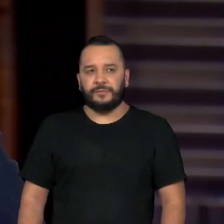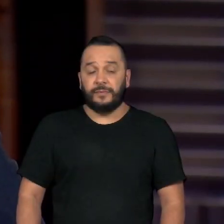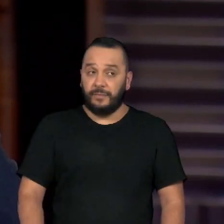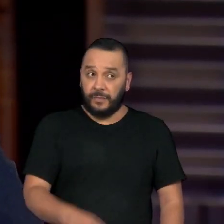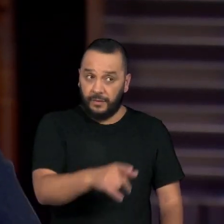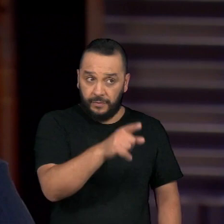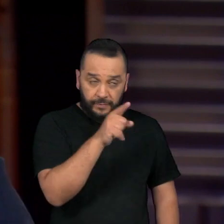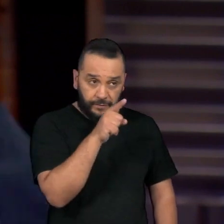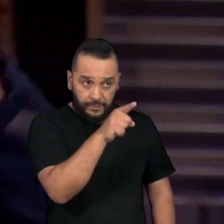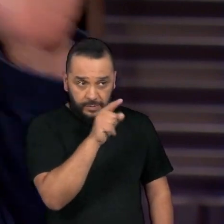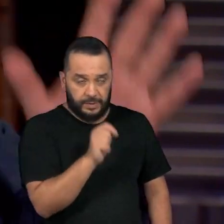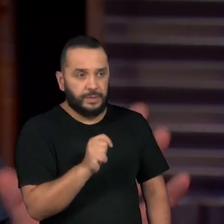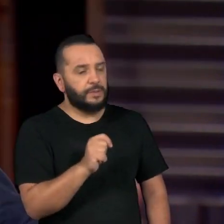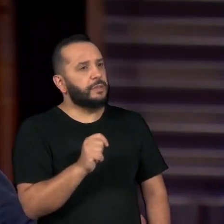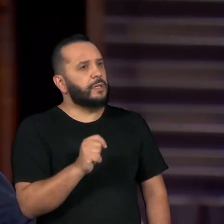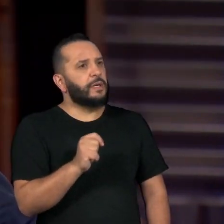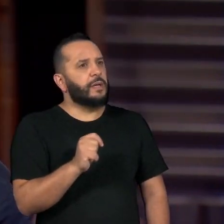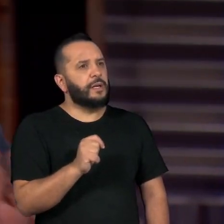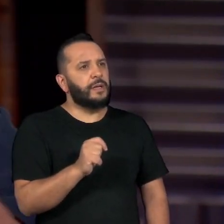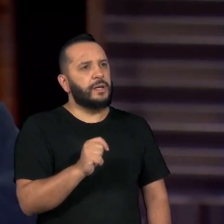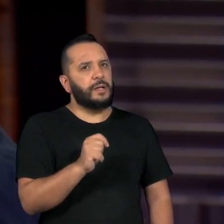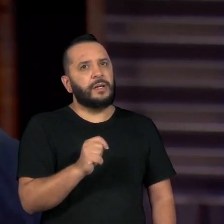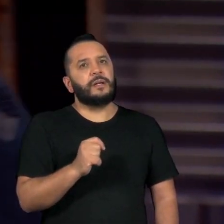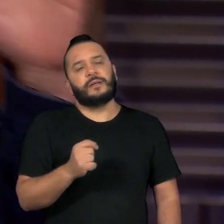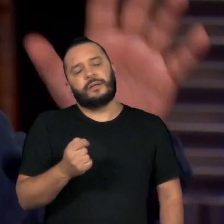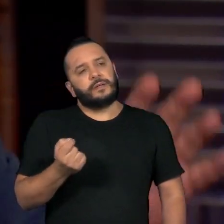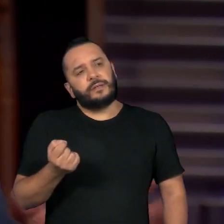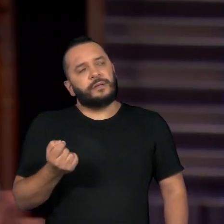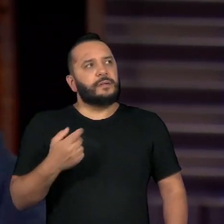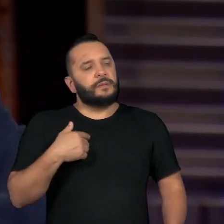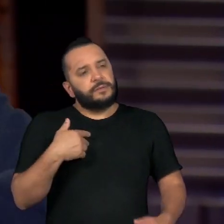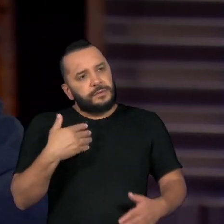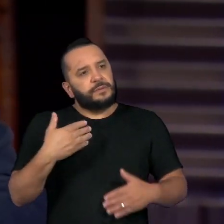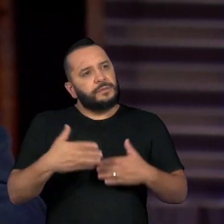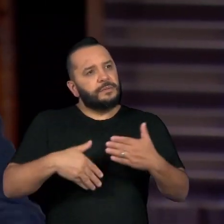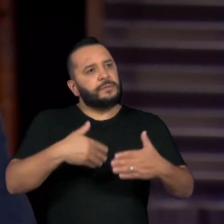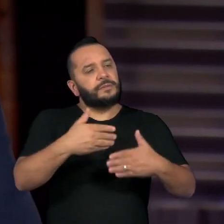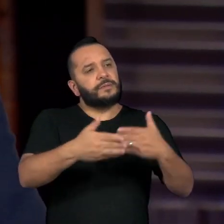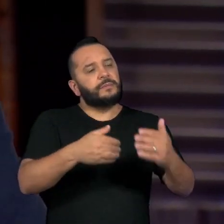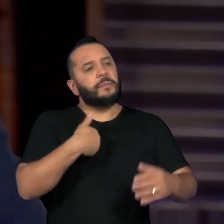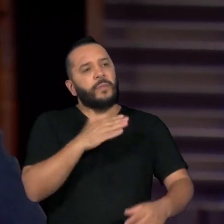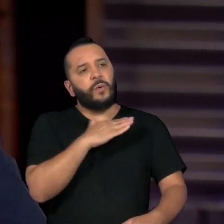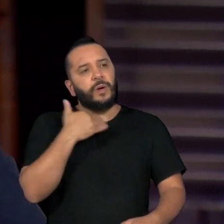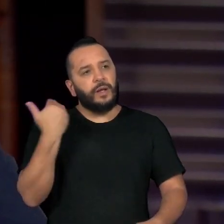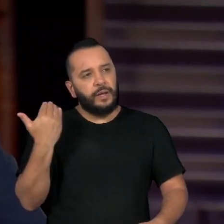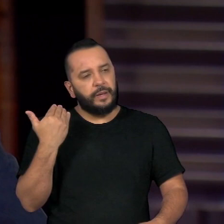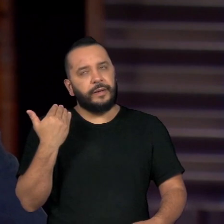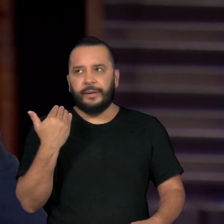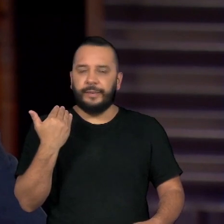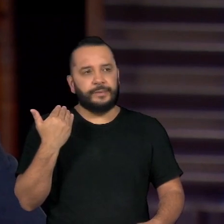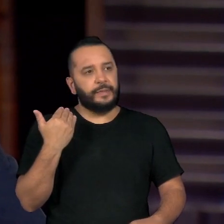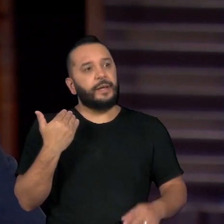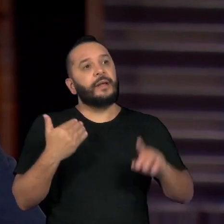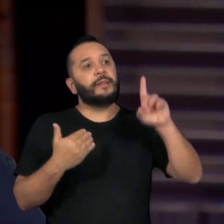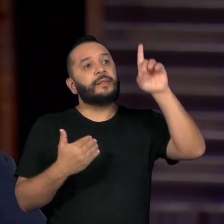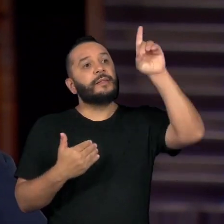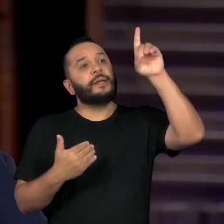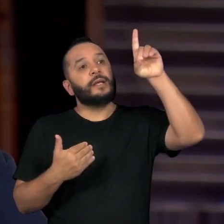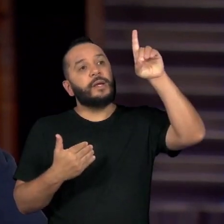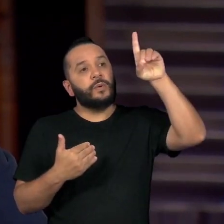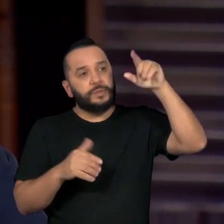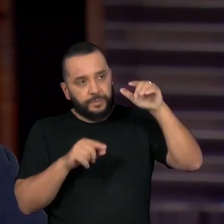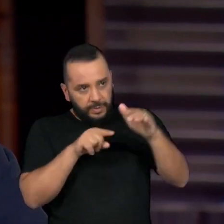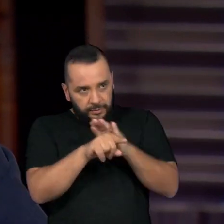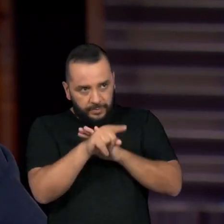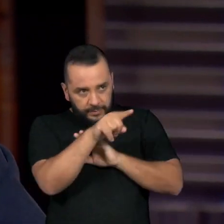Você se vai deste mundo, tá? Depois de algum tempo, chega Deus e te pergunta, você quer voltar